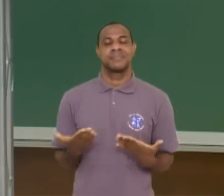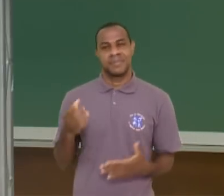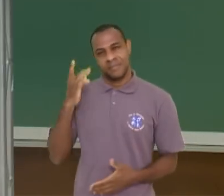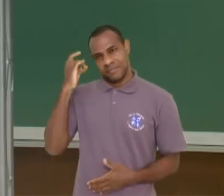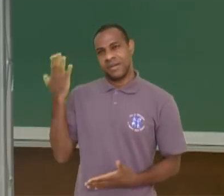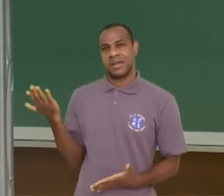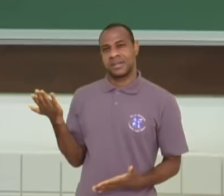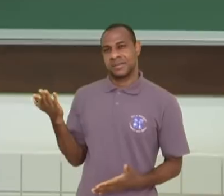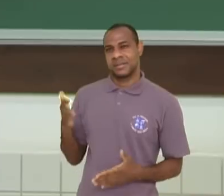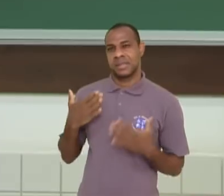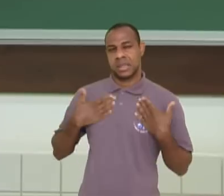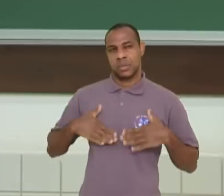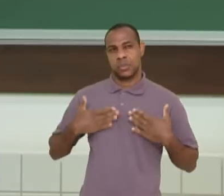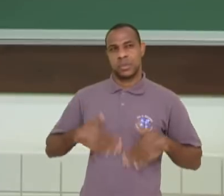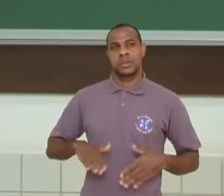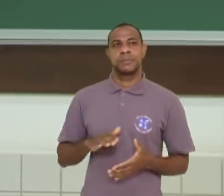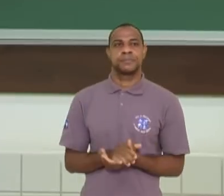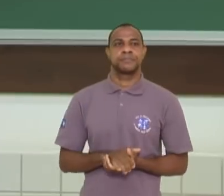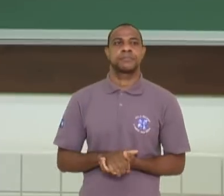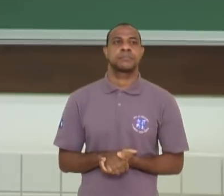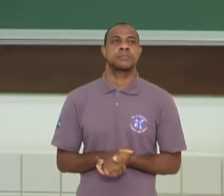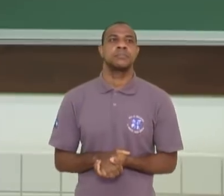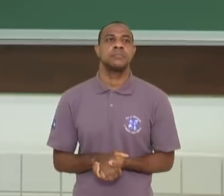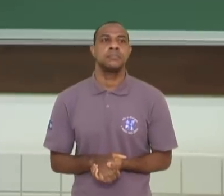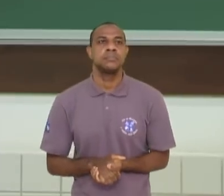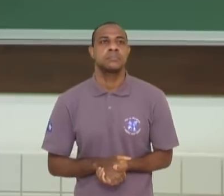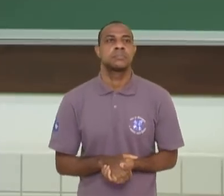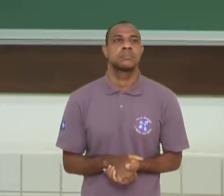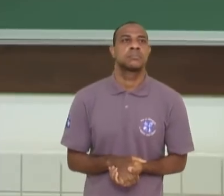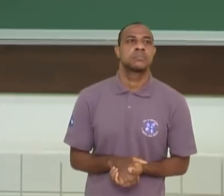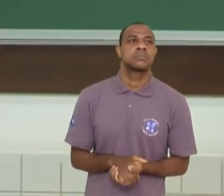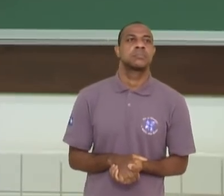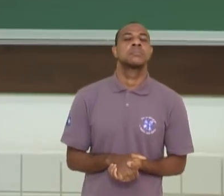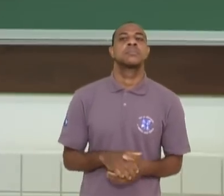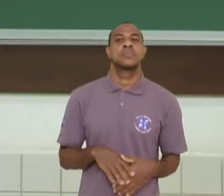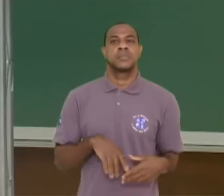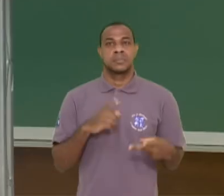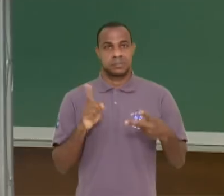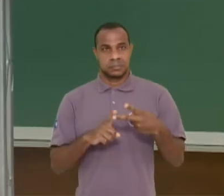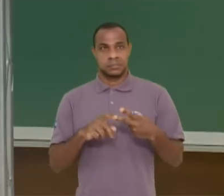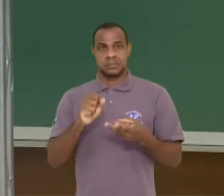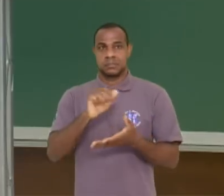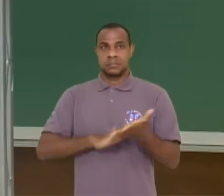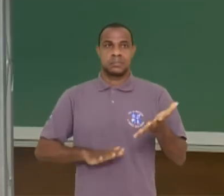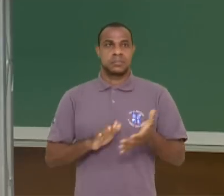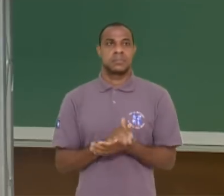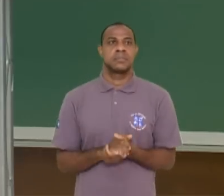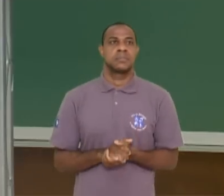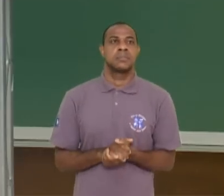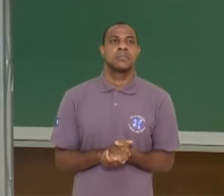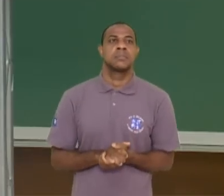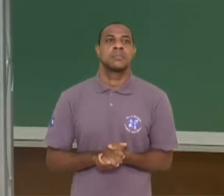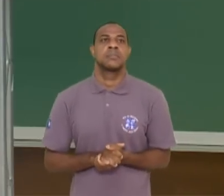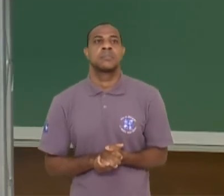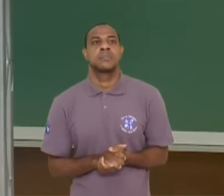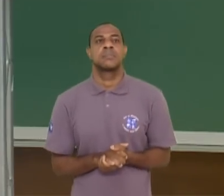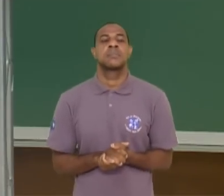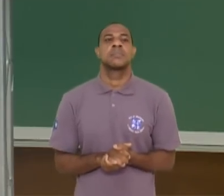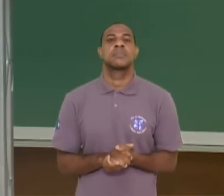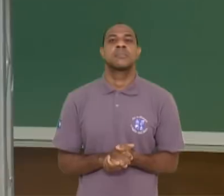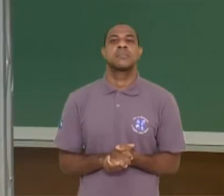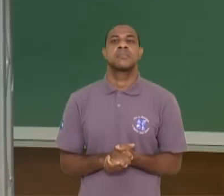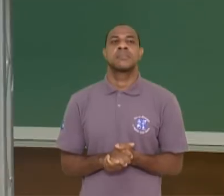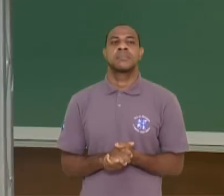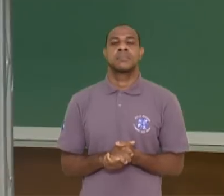bem tranquilo essa definição. Bora para mais uma atividade então? Temos mais uma atividade agora envolvendo a mímica